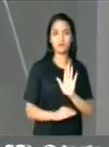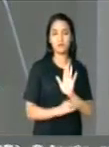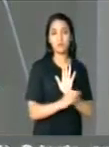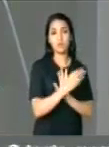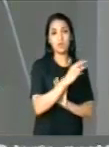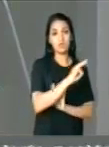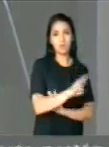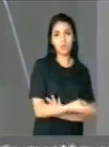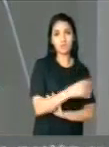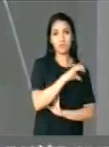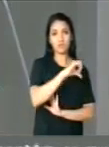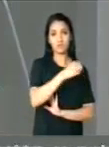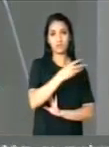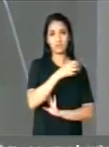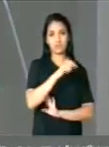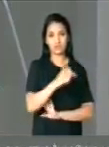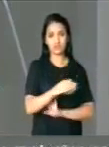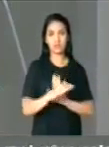3.937 para